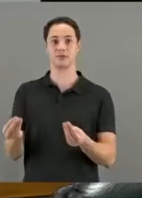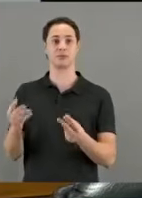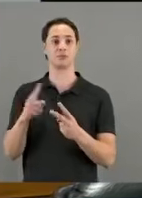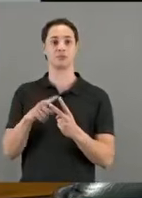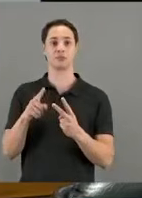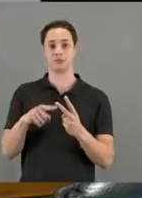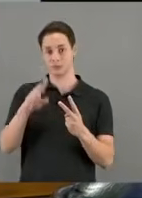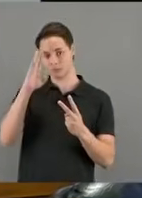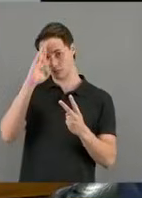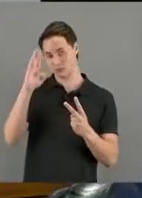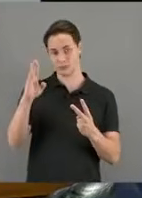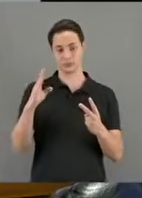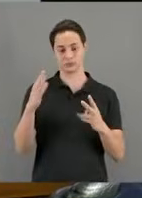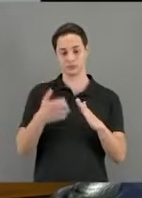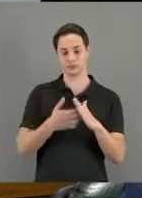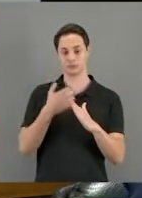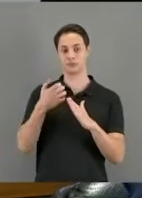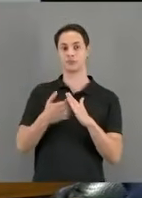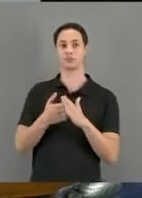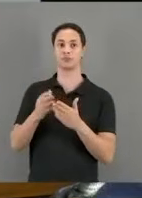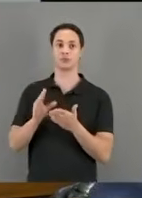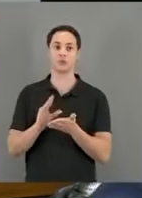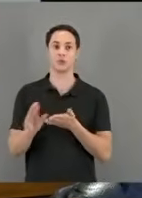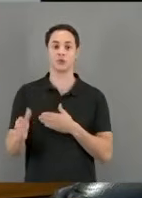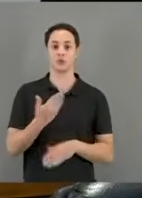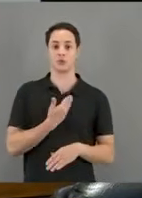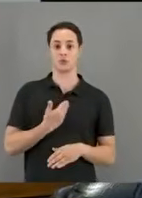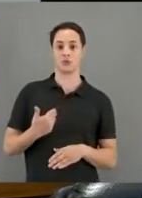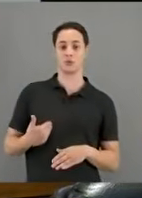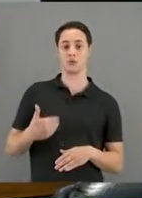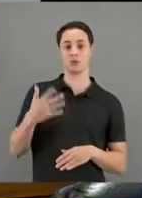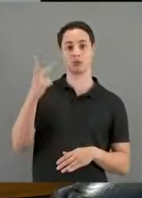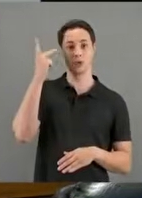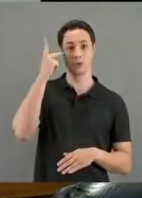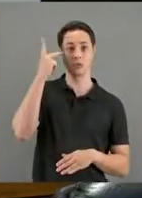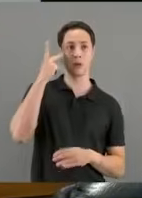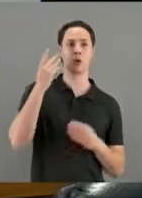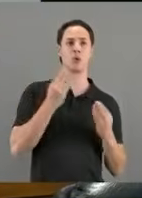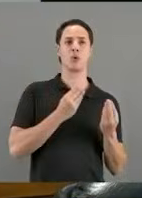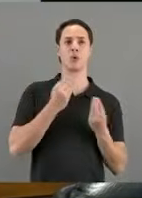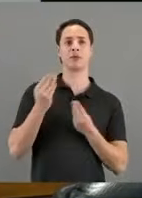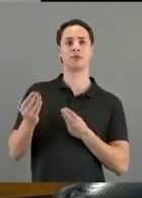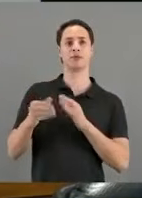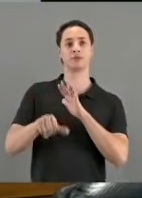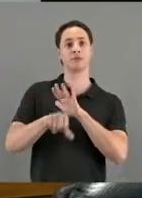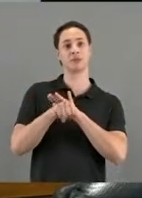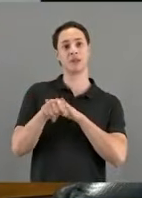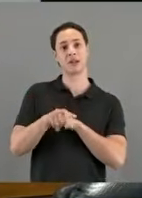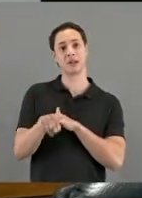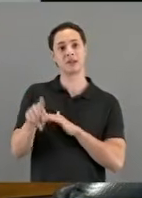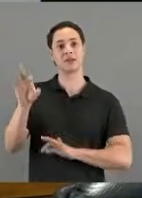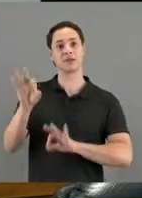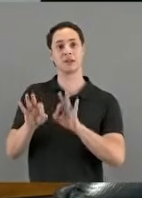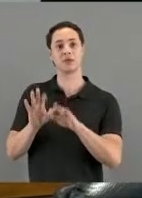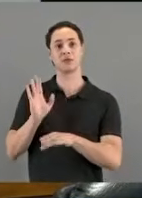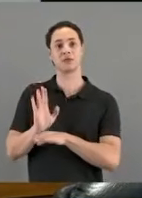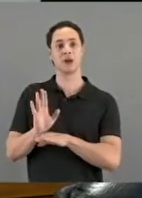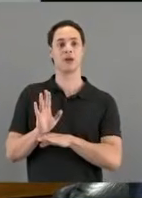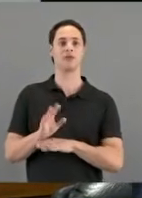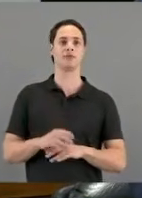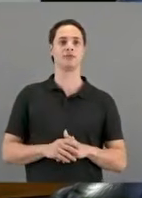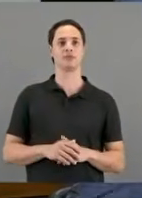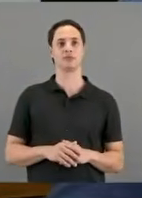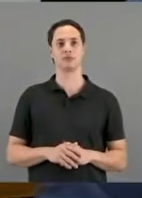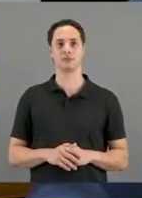principais empresas do patrimônio público de São Paulo para o esquema criminoso que eles ajudaram a montar.